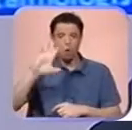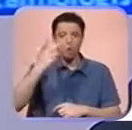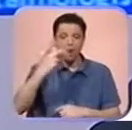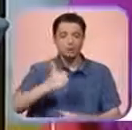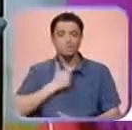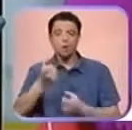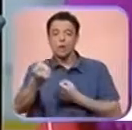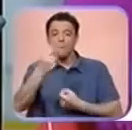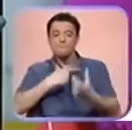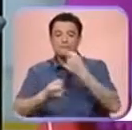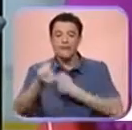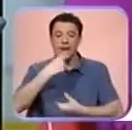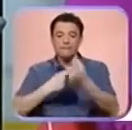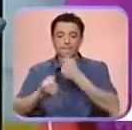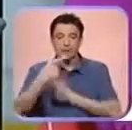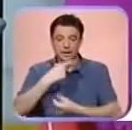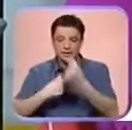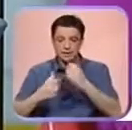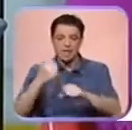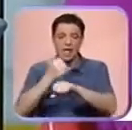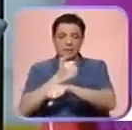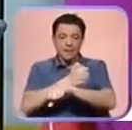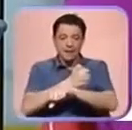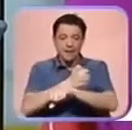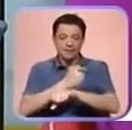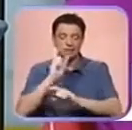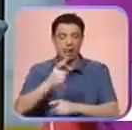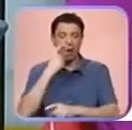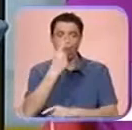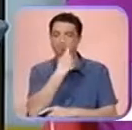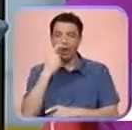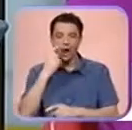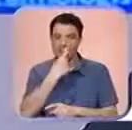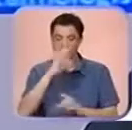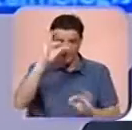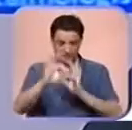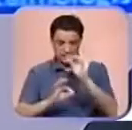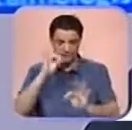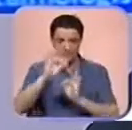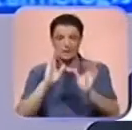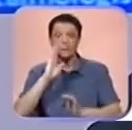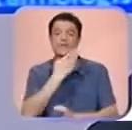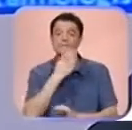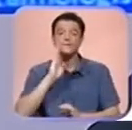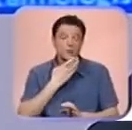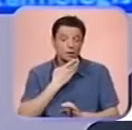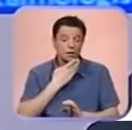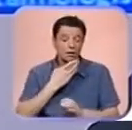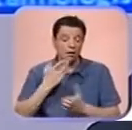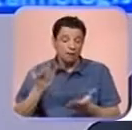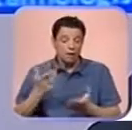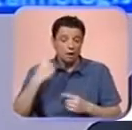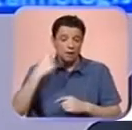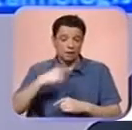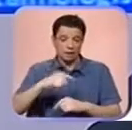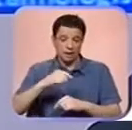melhores medicamentos para diabetes ocular? Muito bem. Os tratamentos dependem da fase em que temos a